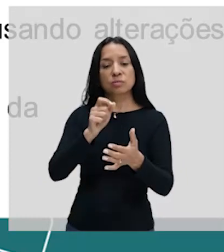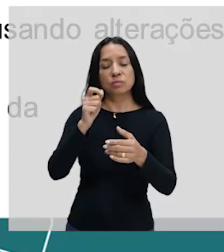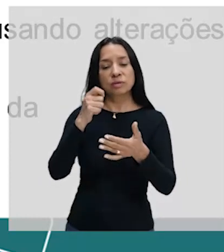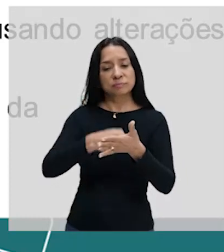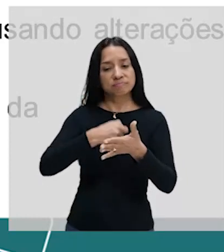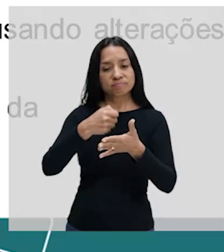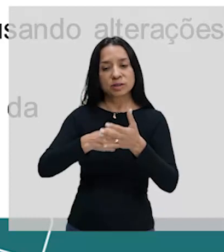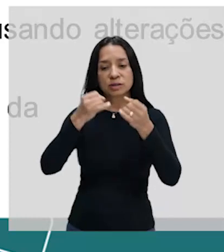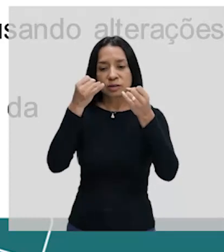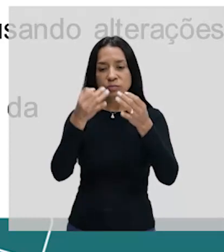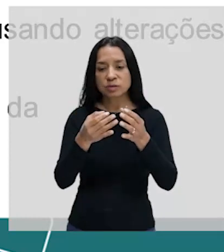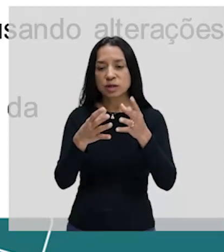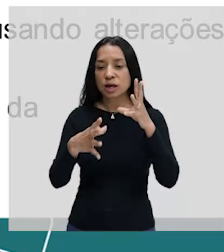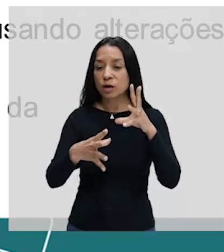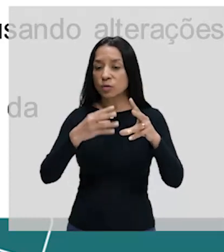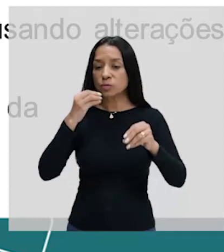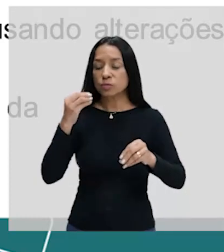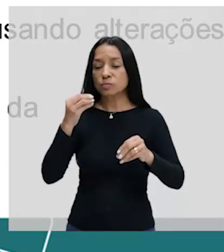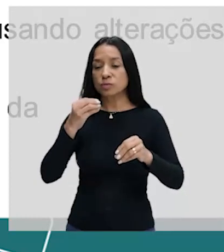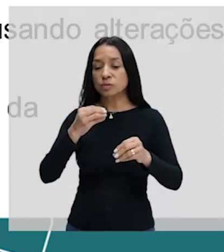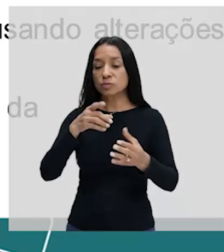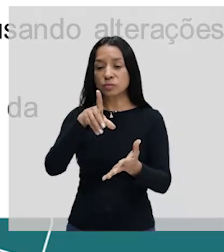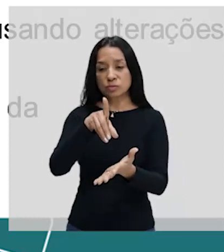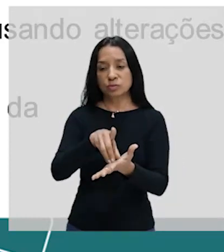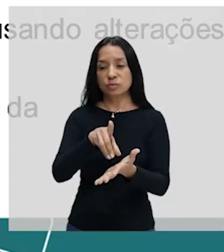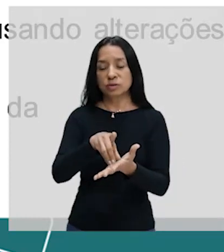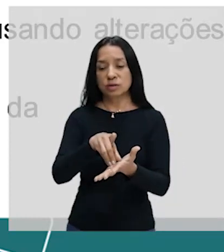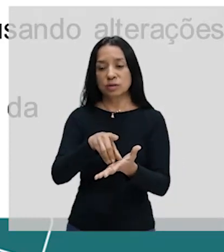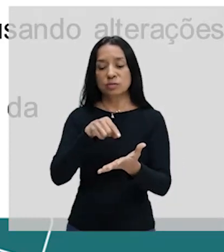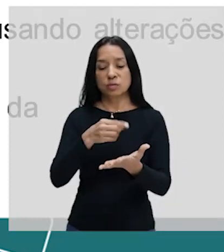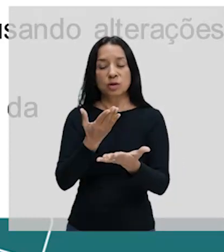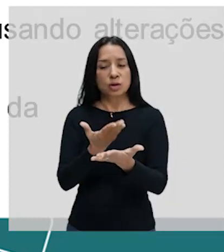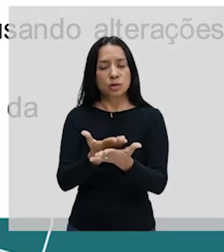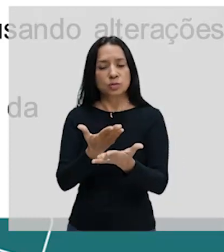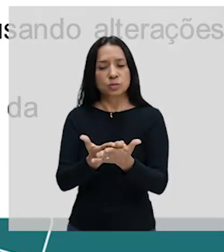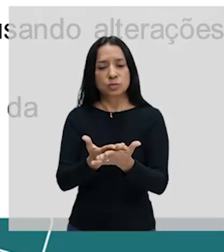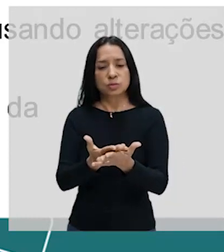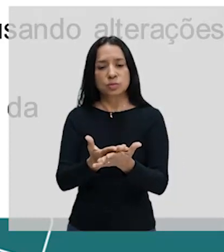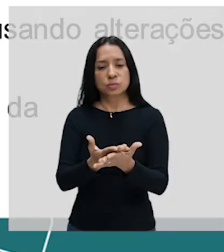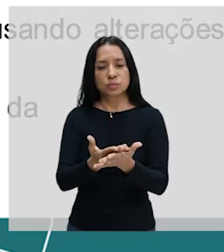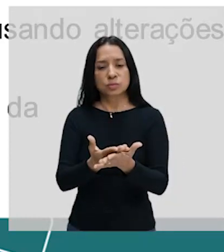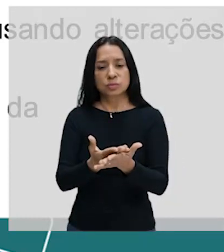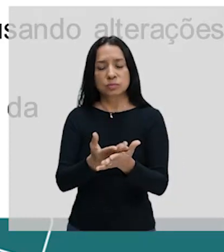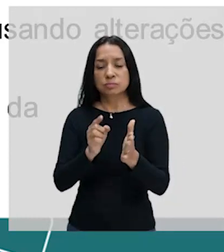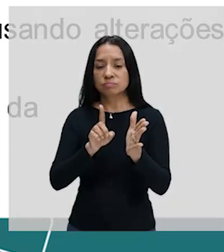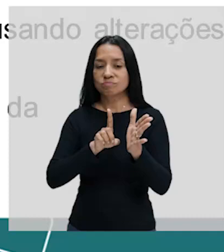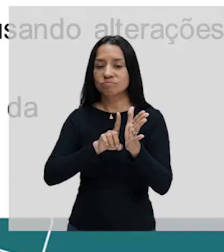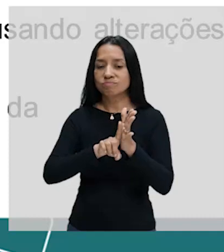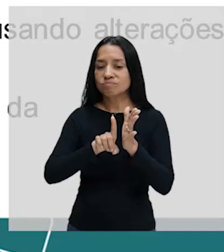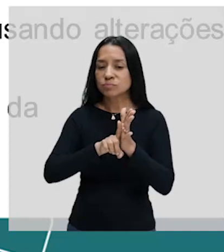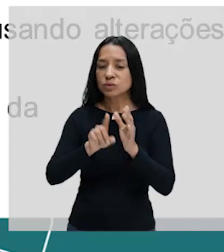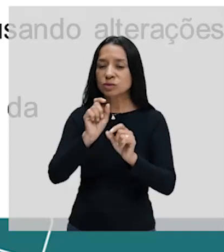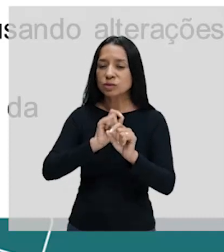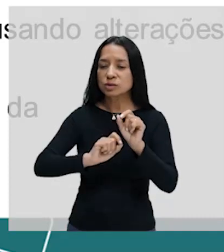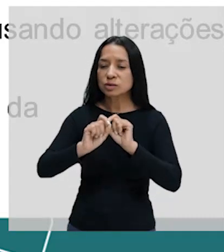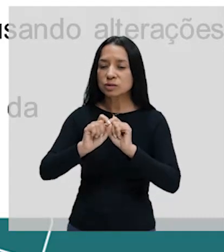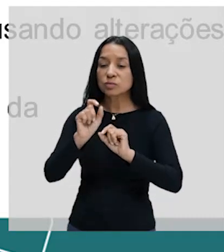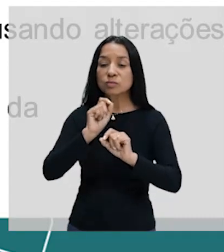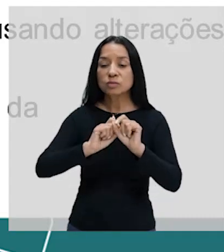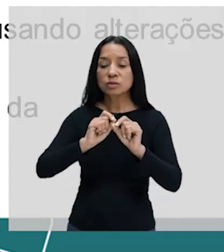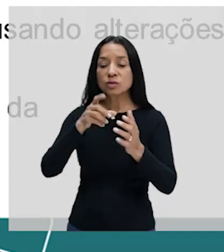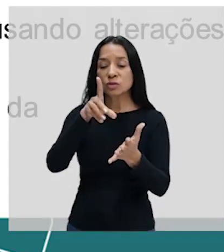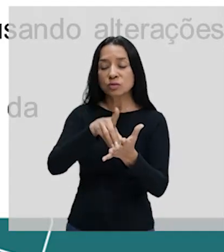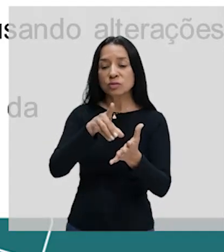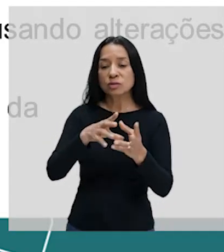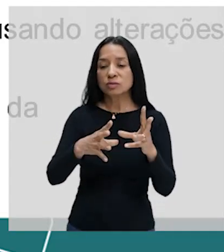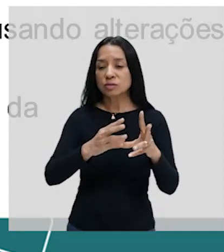estudos permitem afirmar que esses animais foram extintos há cerca de 65 milhões de anos. Uma teoria aceita atualmente é a de que